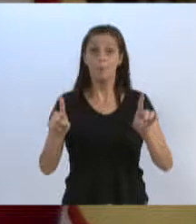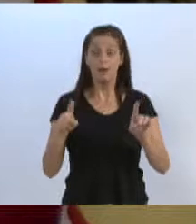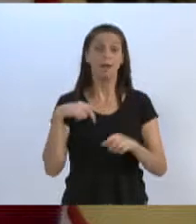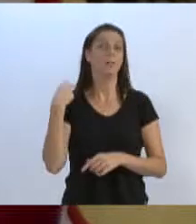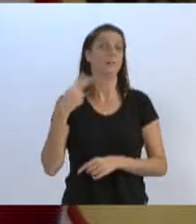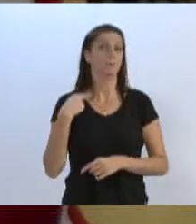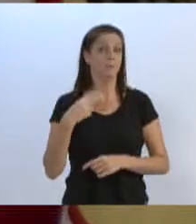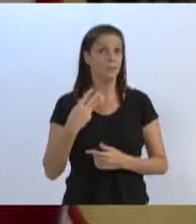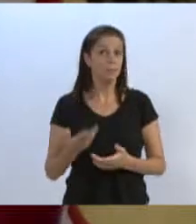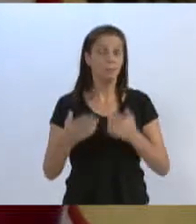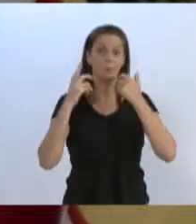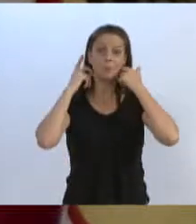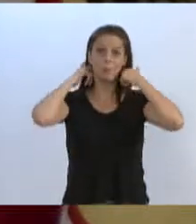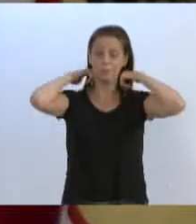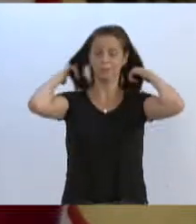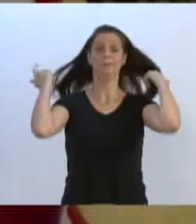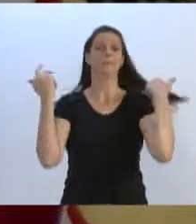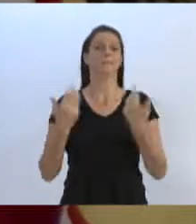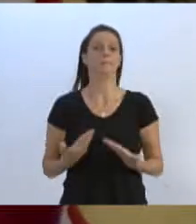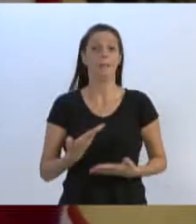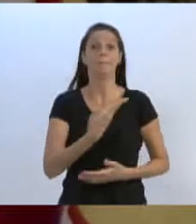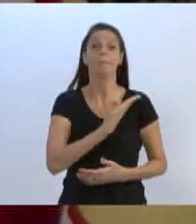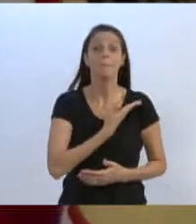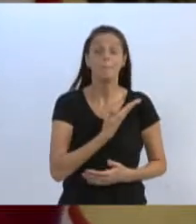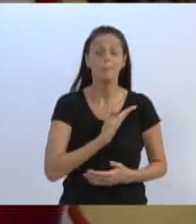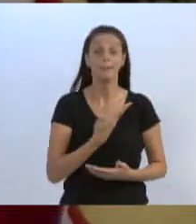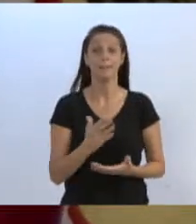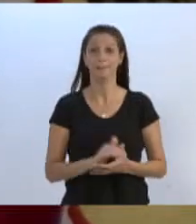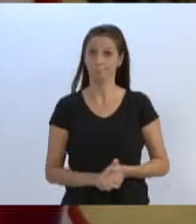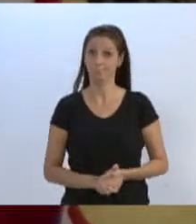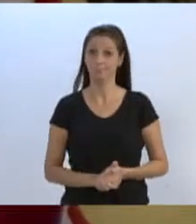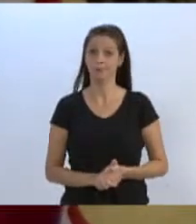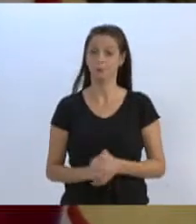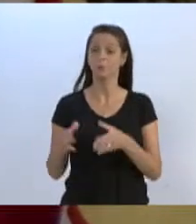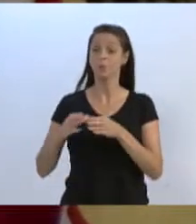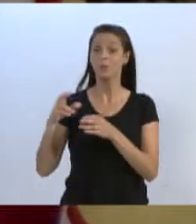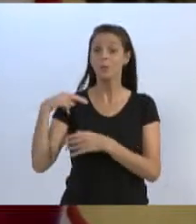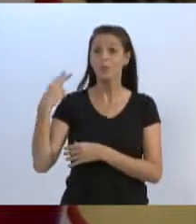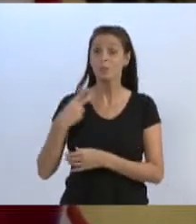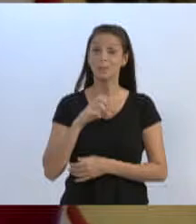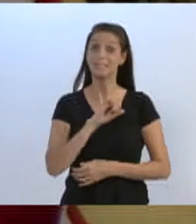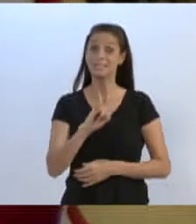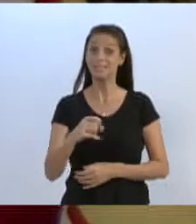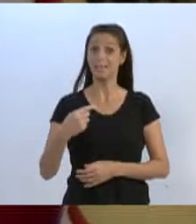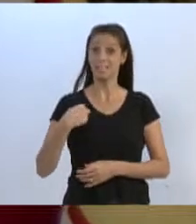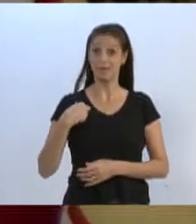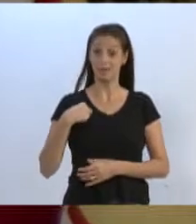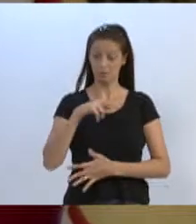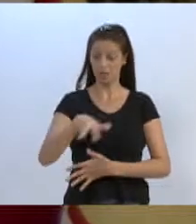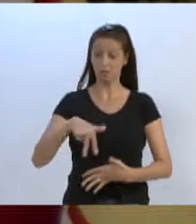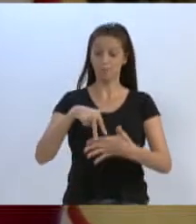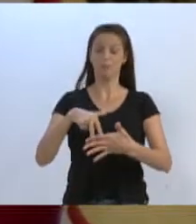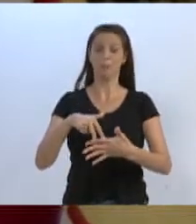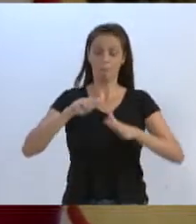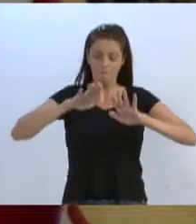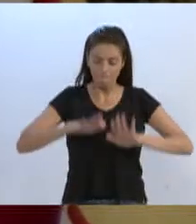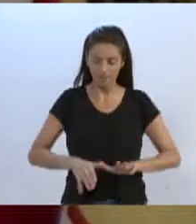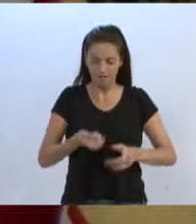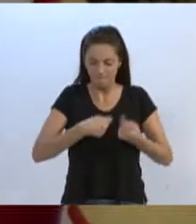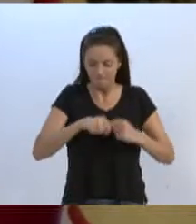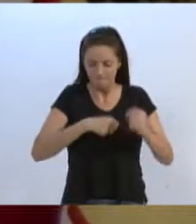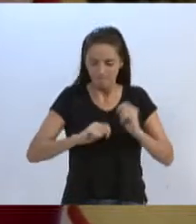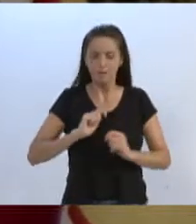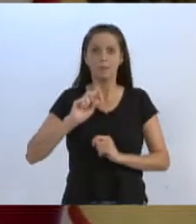vereadores, caros parlamentares e amigos meus, se eu vou ficar aqui para economizar, para pagar folha